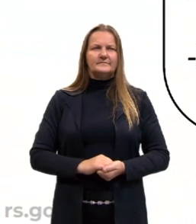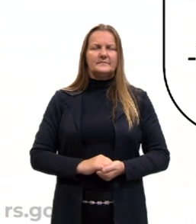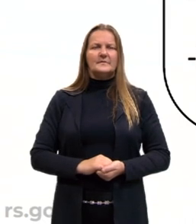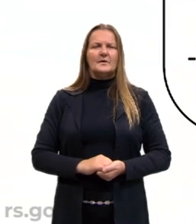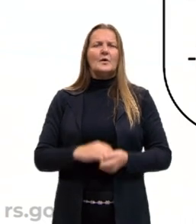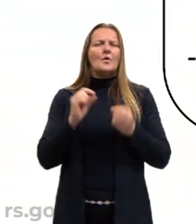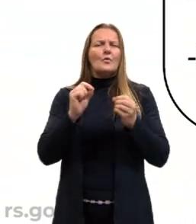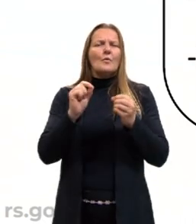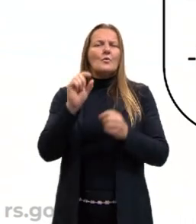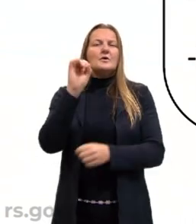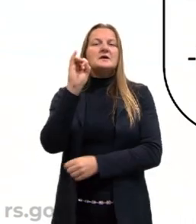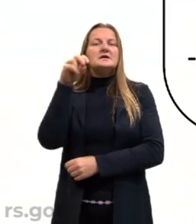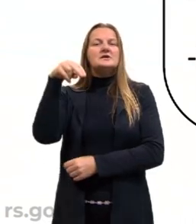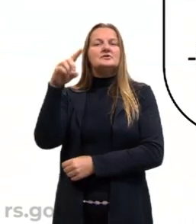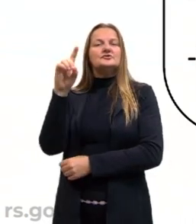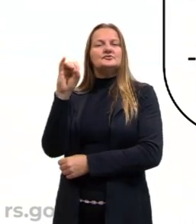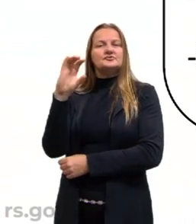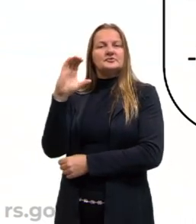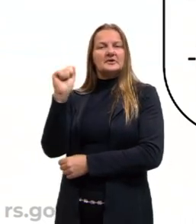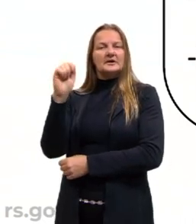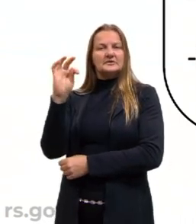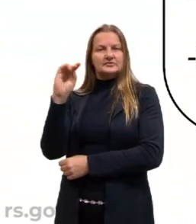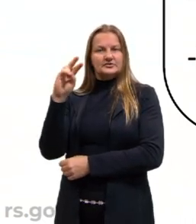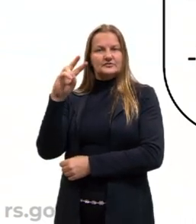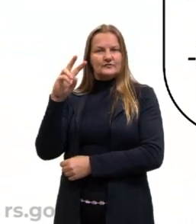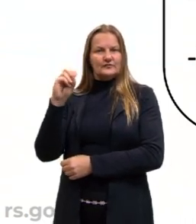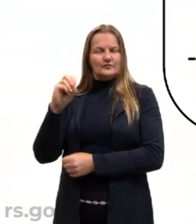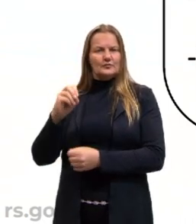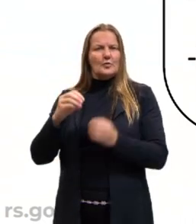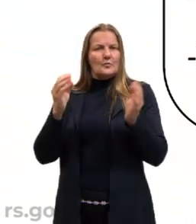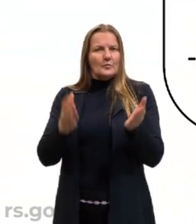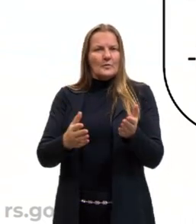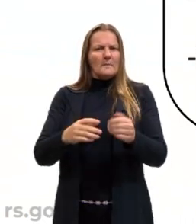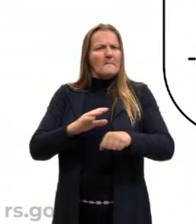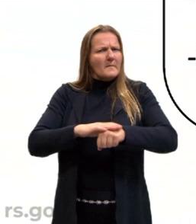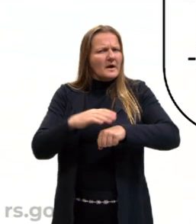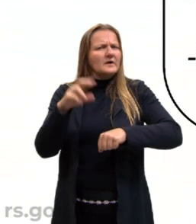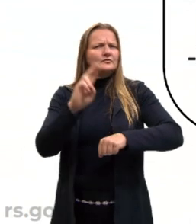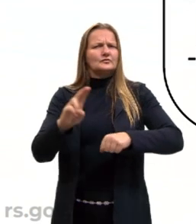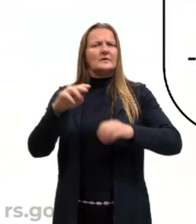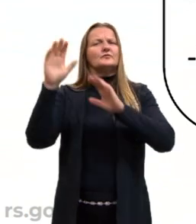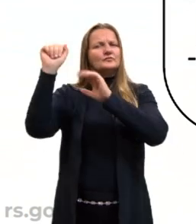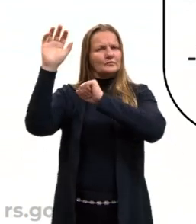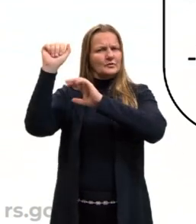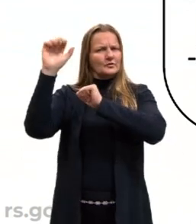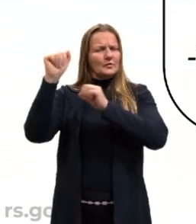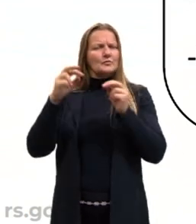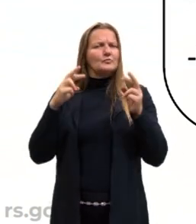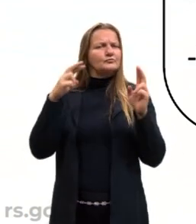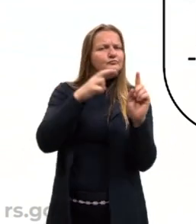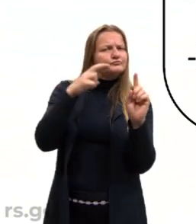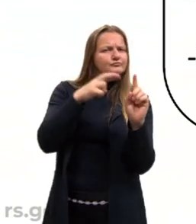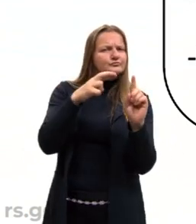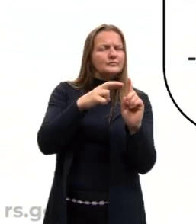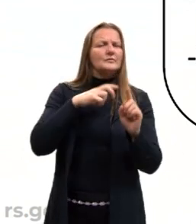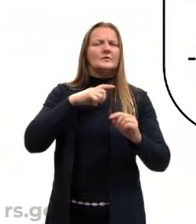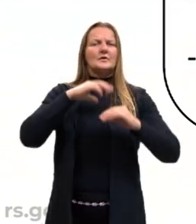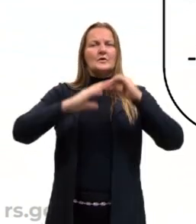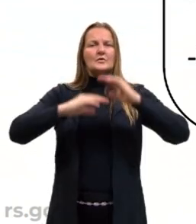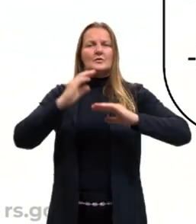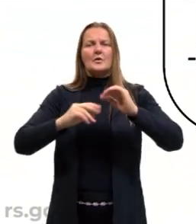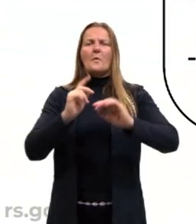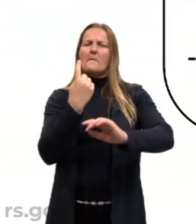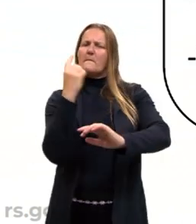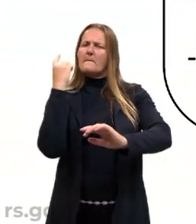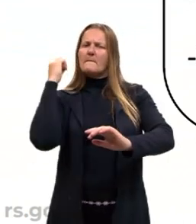o modo indicativo já falamos sobre ele né o modo mais utilizado a língua espanhola se refere as ações ocorridas